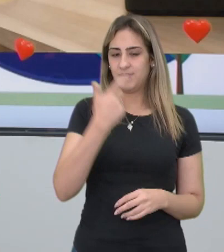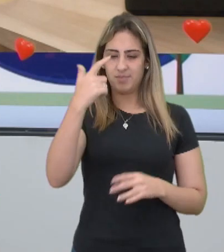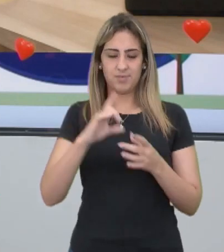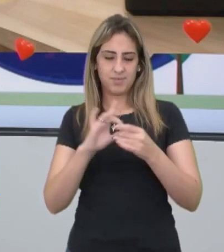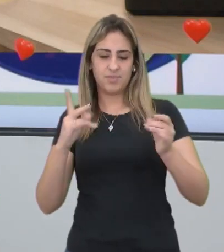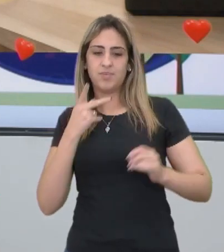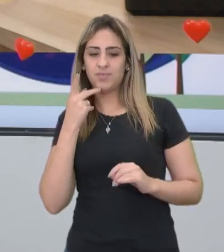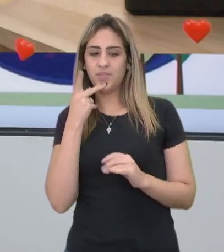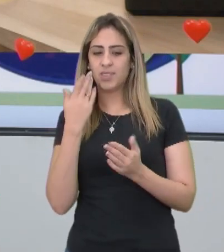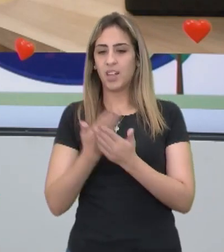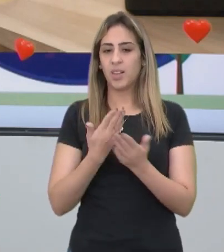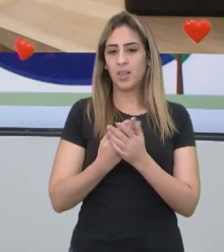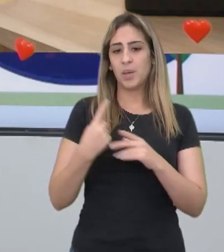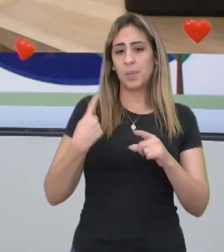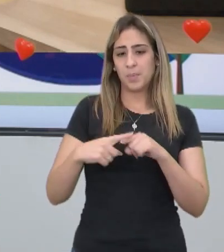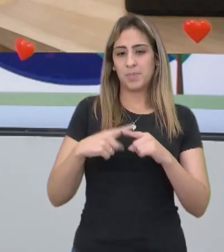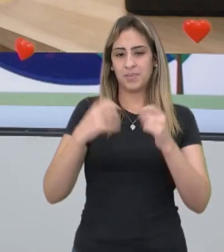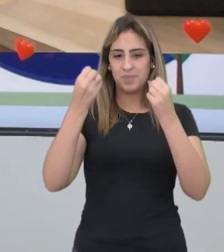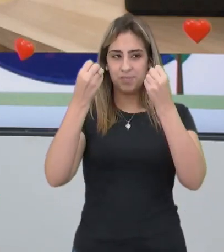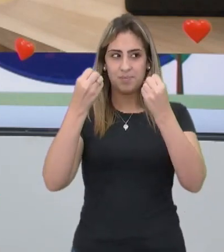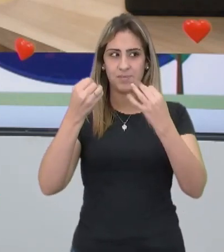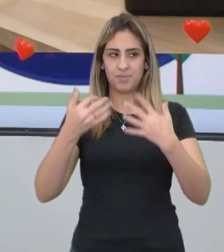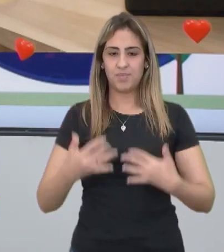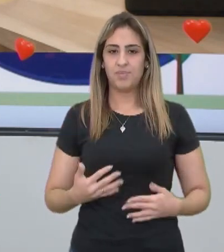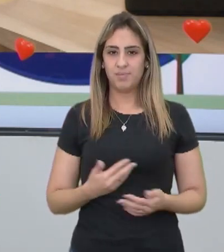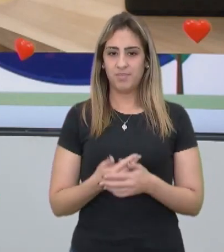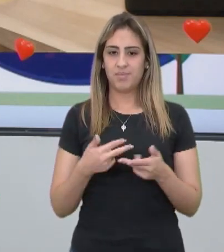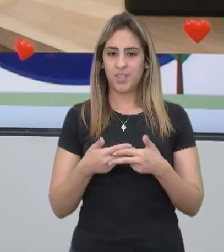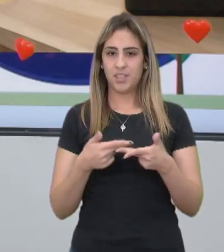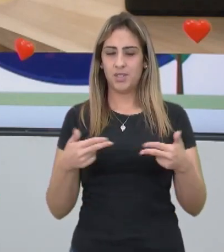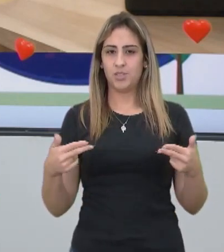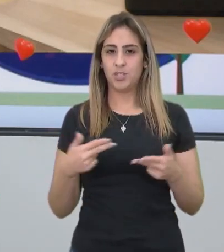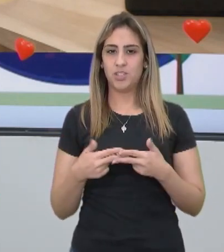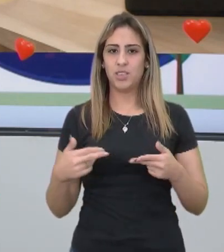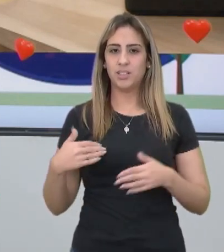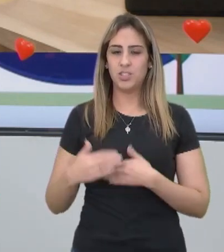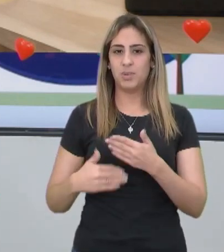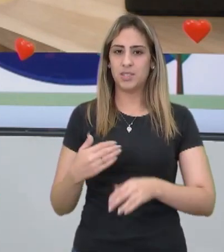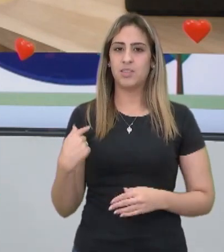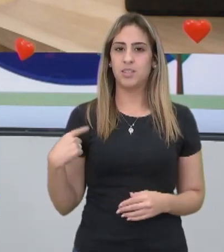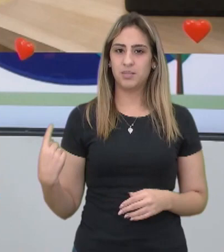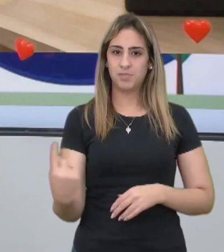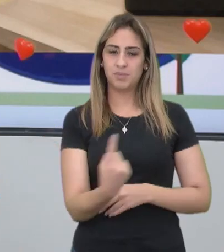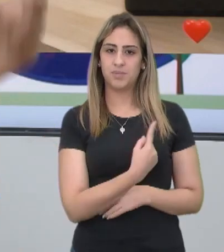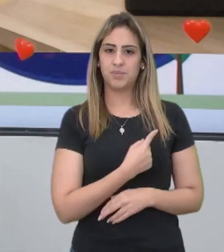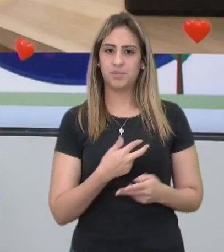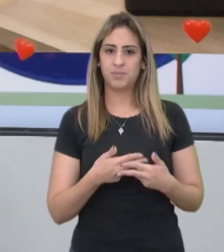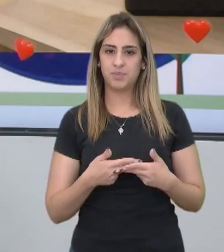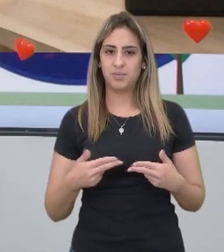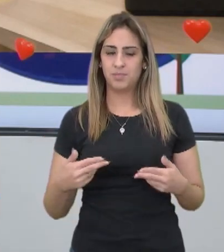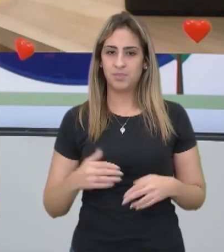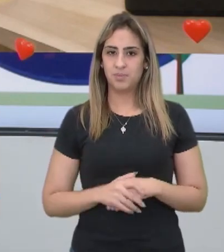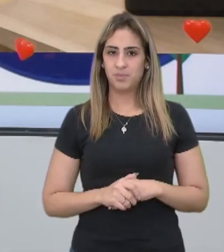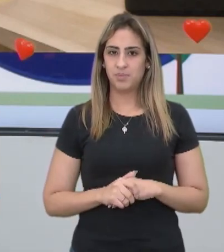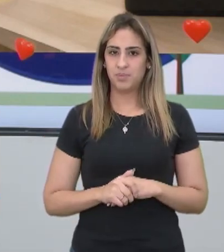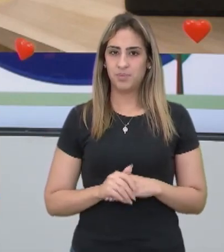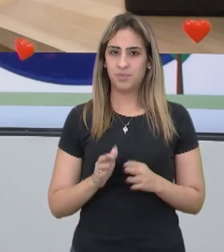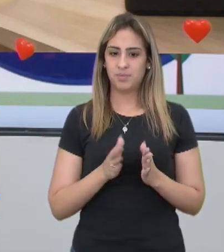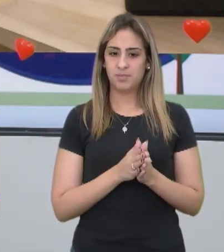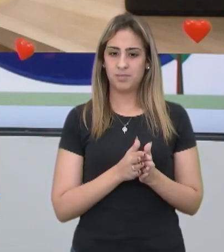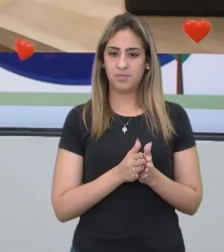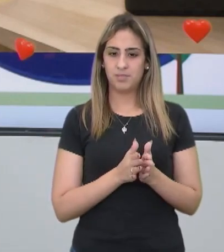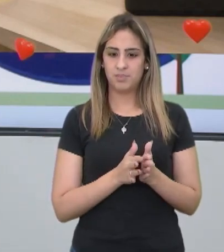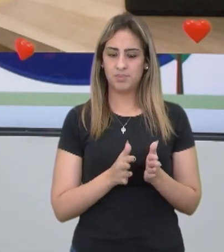de falar dessa aula porque é um tema importante, é algo que eu acredito que devemos falar e falei. Eu vou colocar na tela